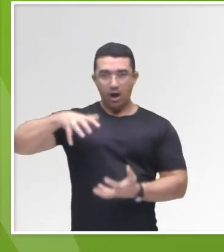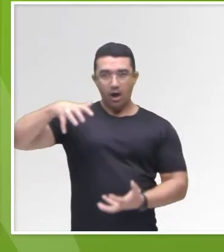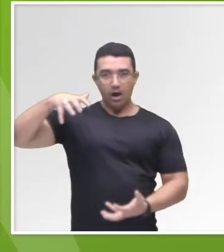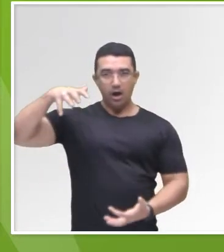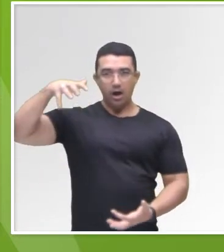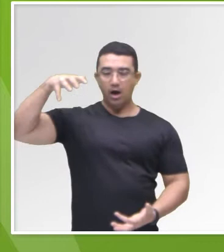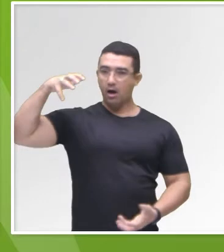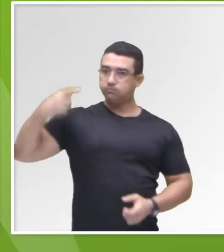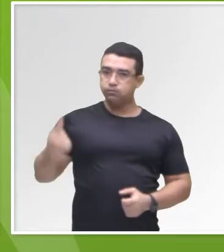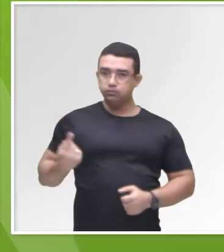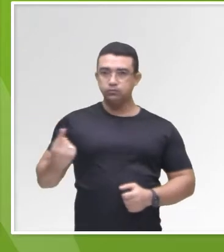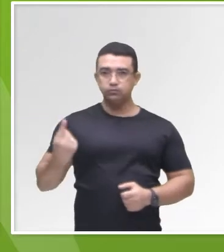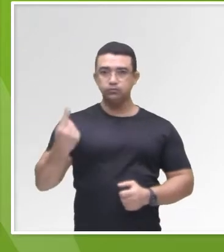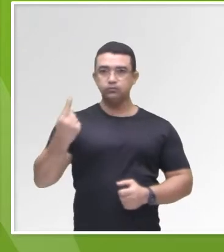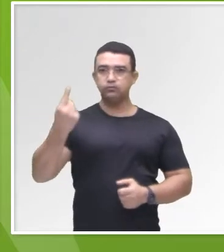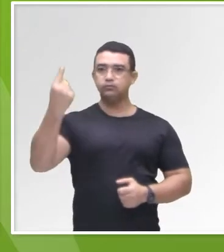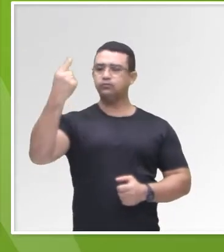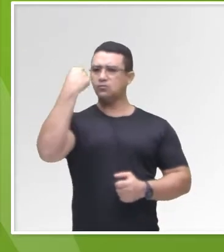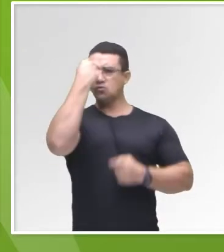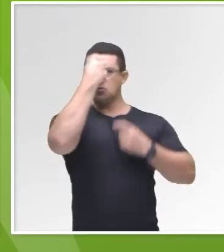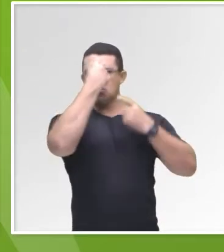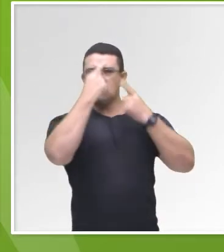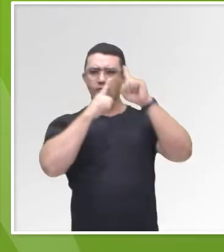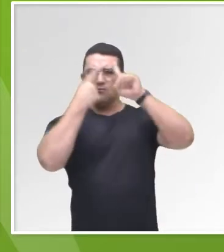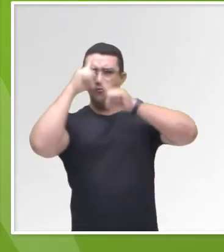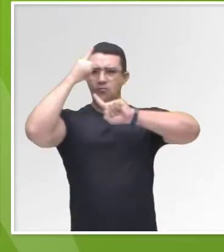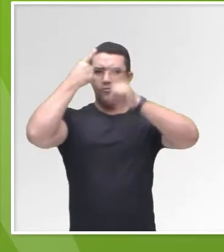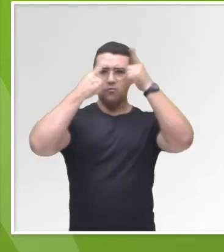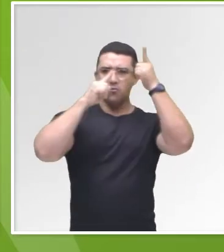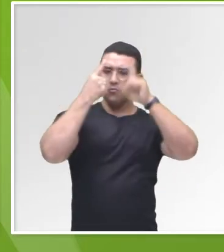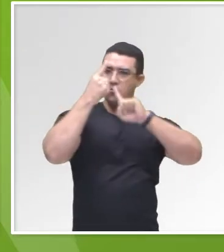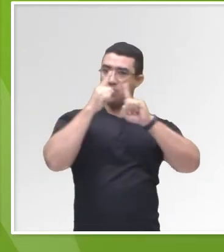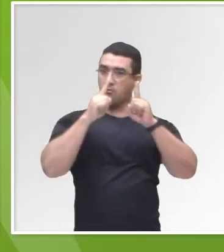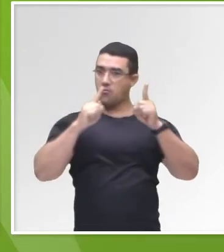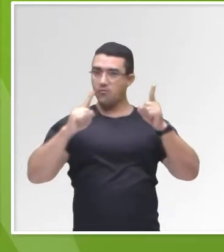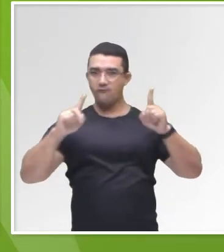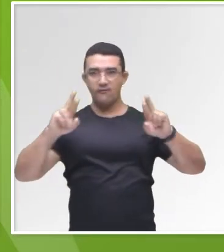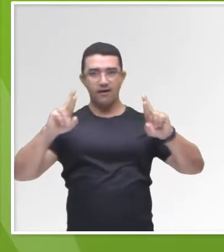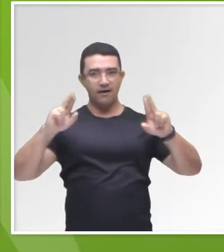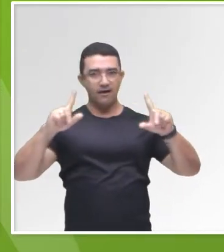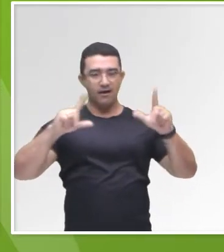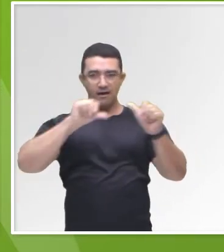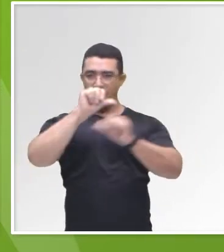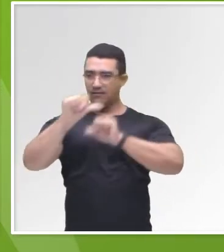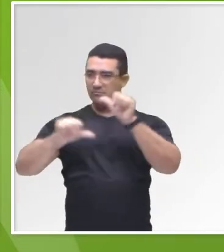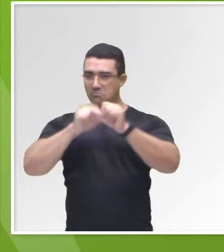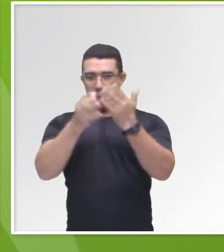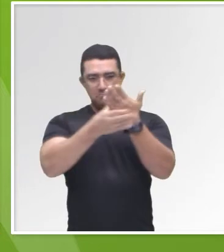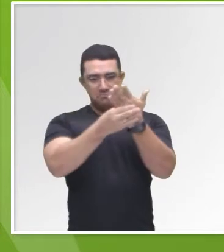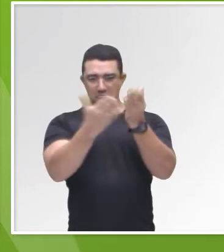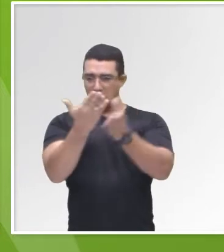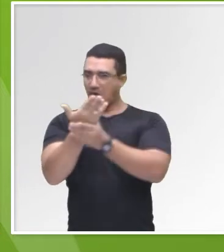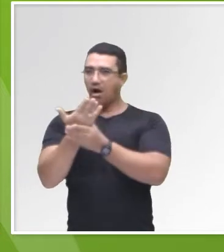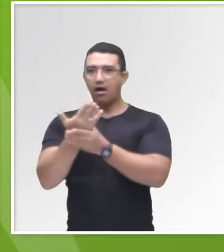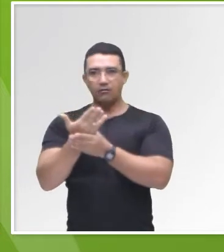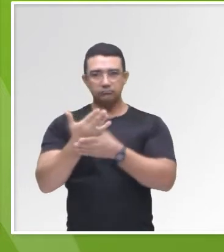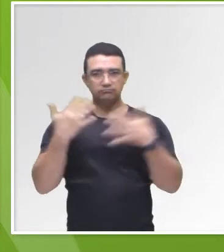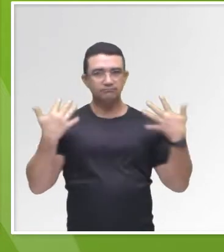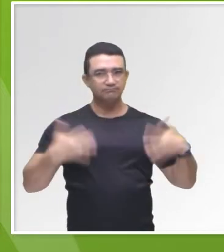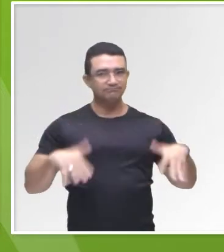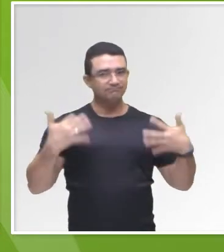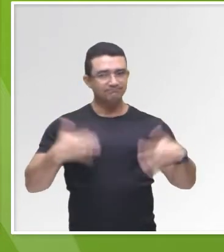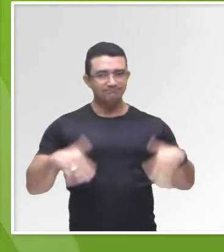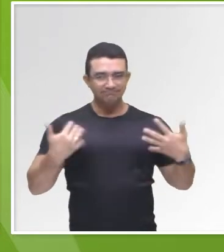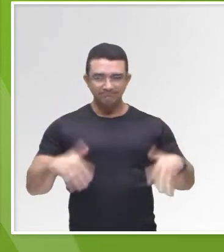mais alto, as feições vão mudando, né, o tamanho das mãos, por exemplo. Lembrando que bebezinho é bem pequenininho e depois a pessoa